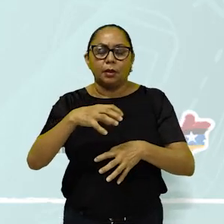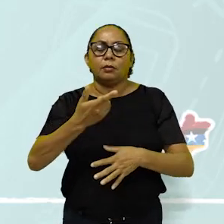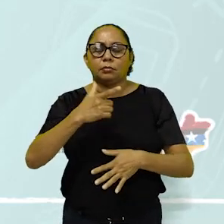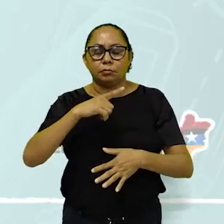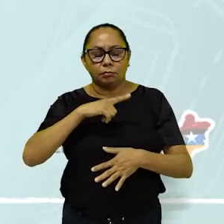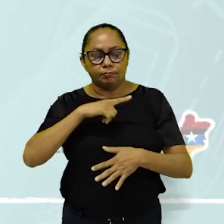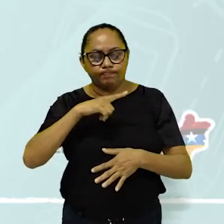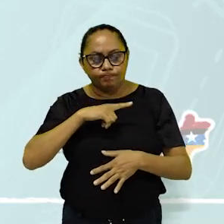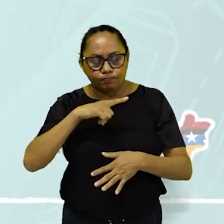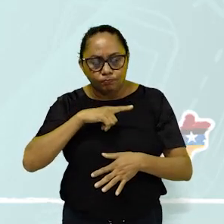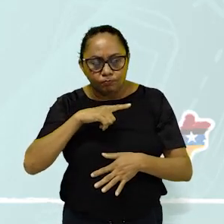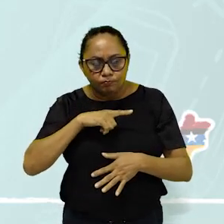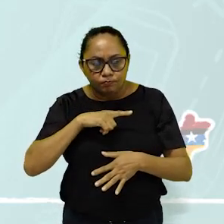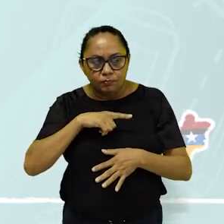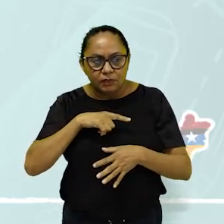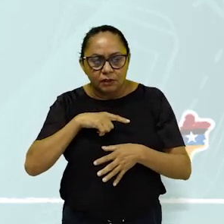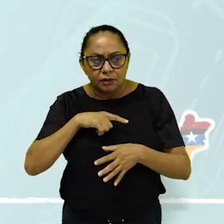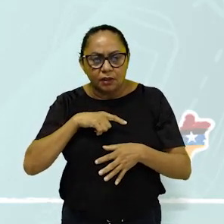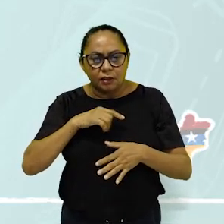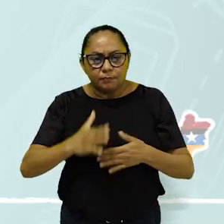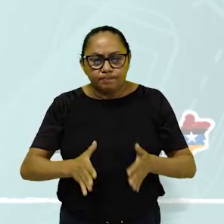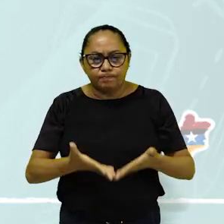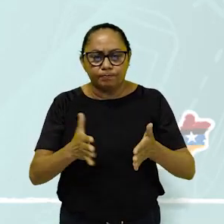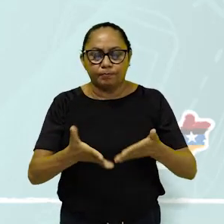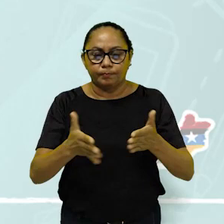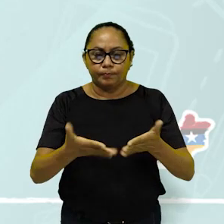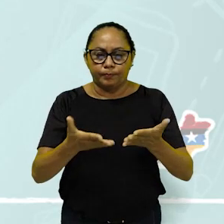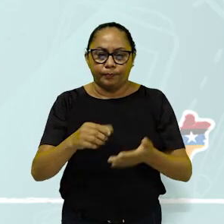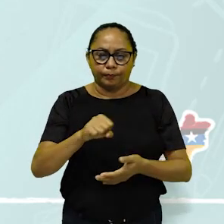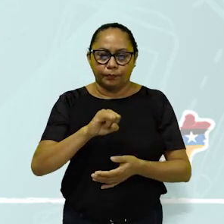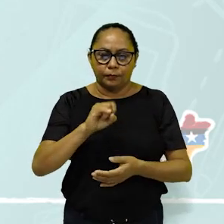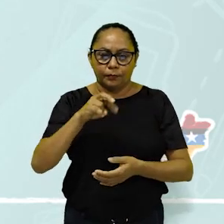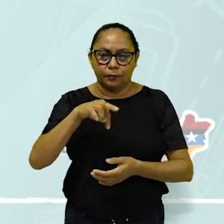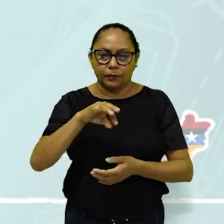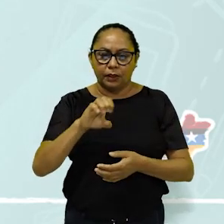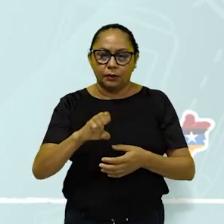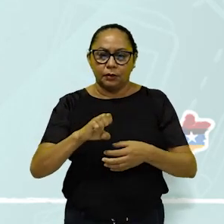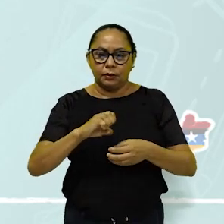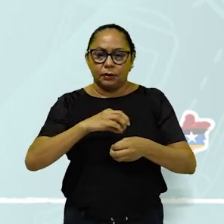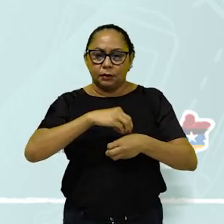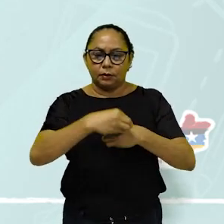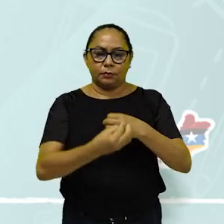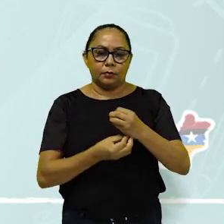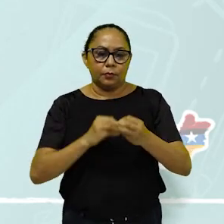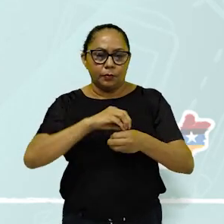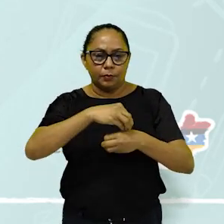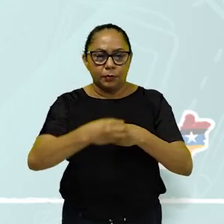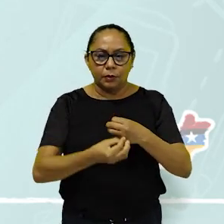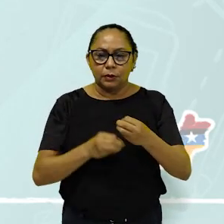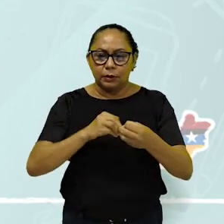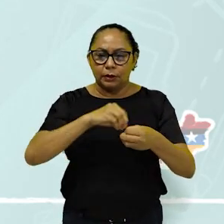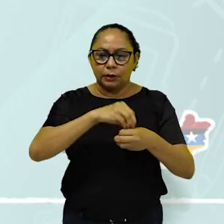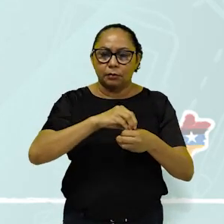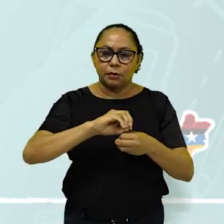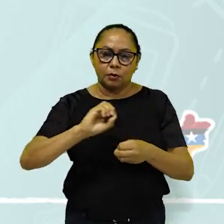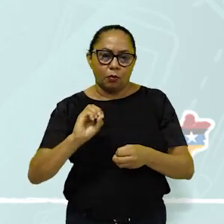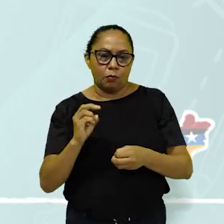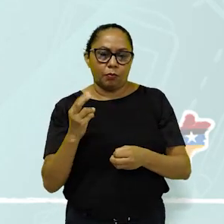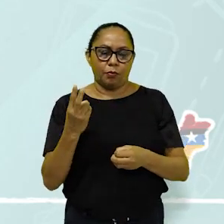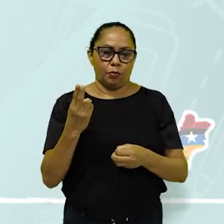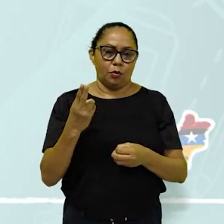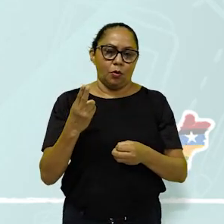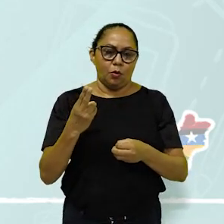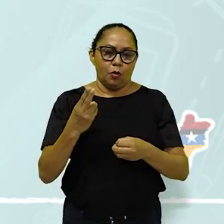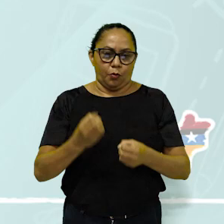agentes inflamatórios que promovem a síntese de moléculas sinalizadoras, ou seja,